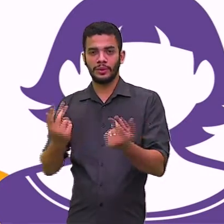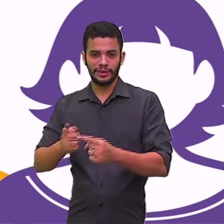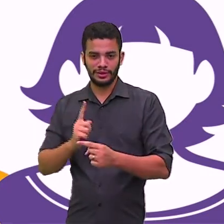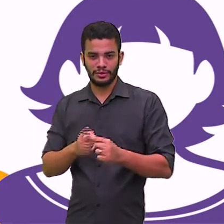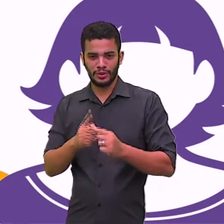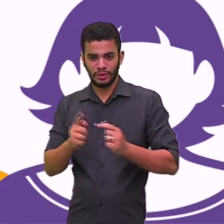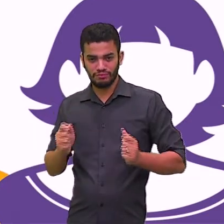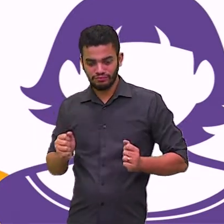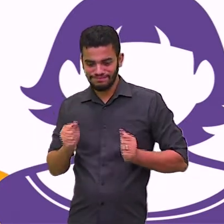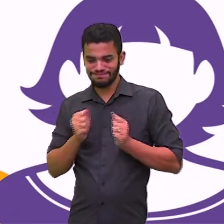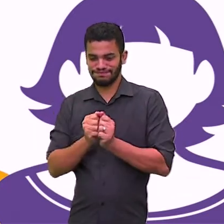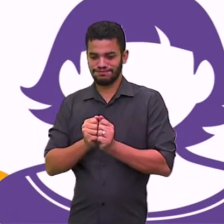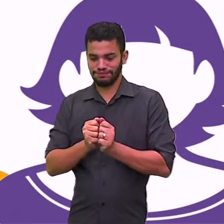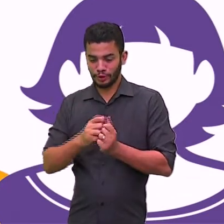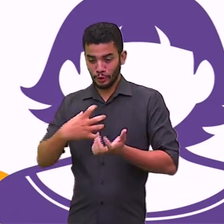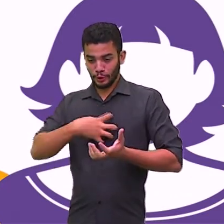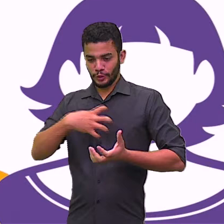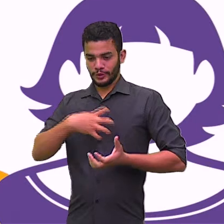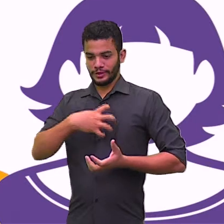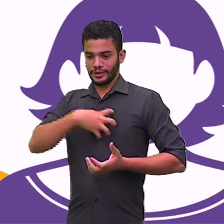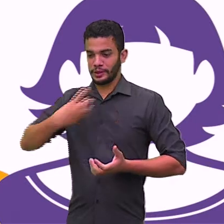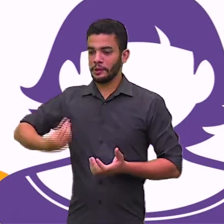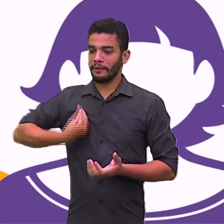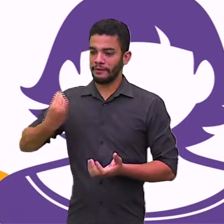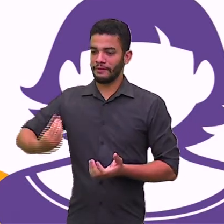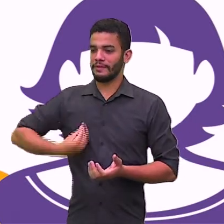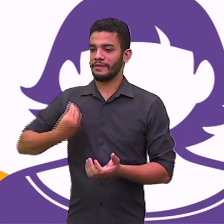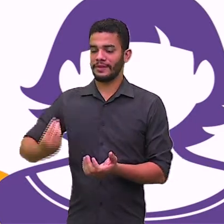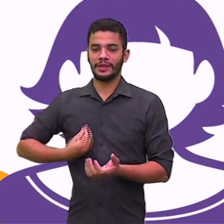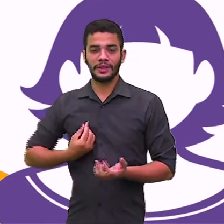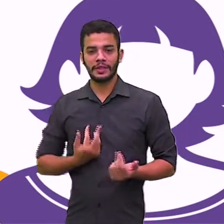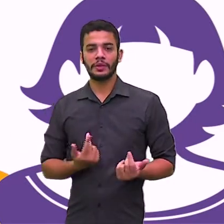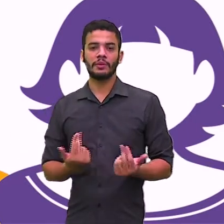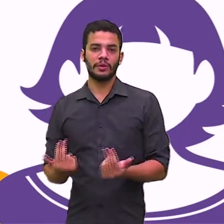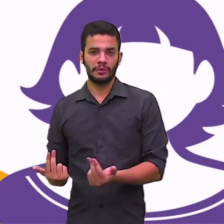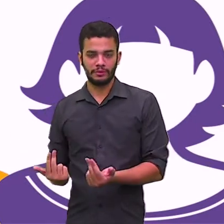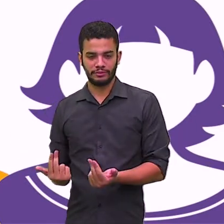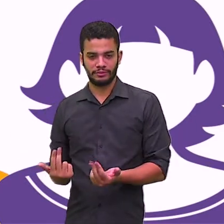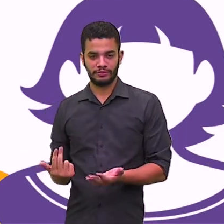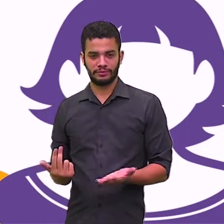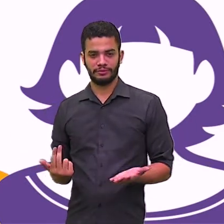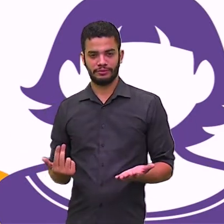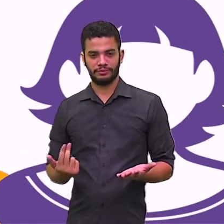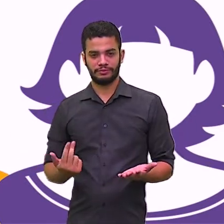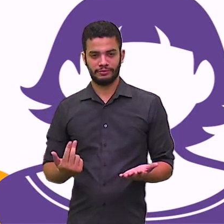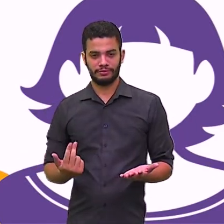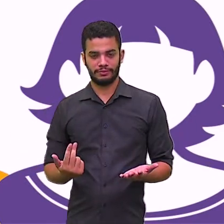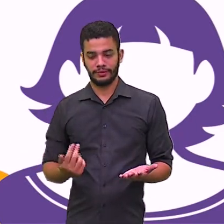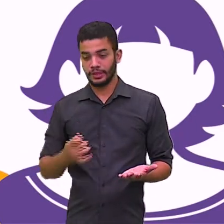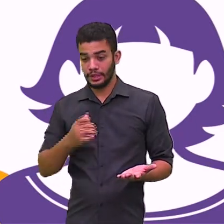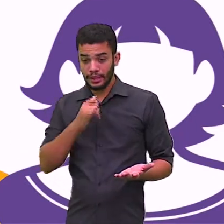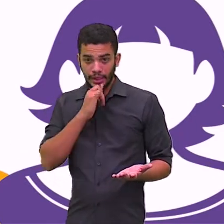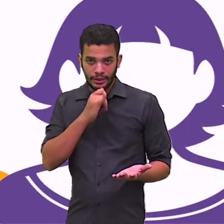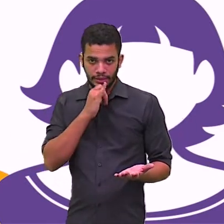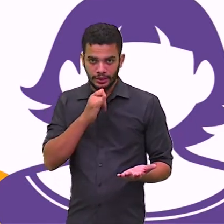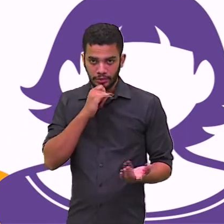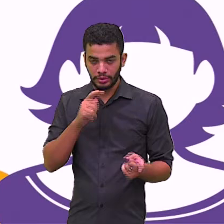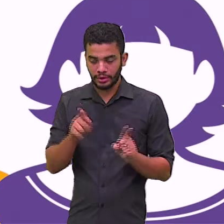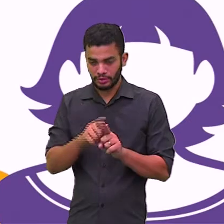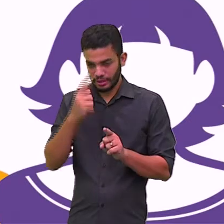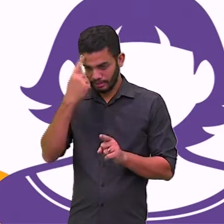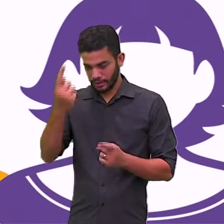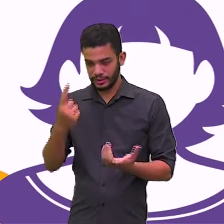identidade. E se formos pegar, ainda vamos diminuir ainda mais o seio familiar, a nossa